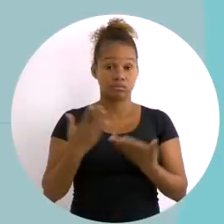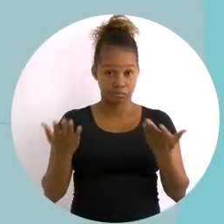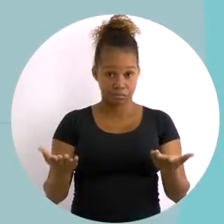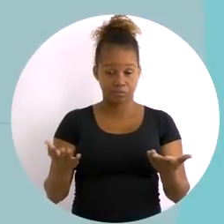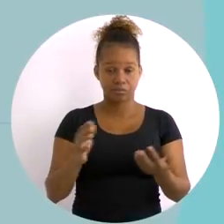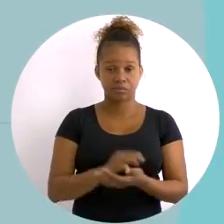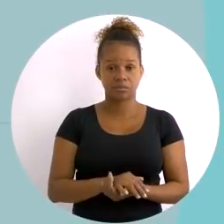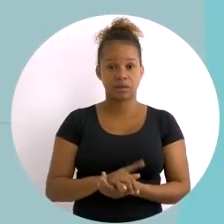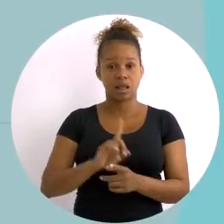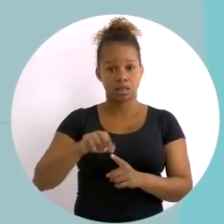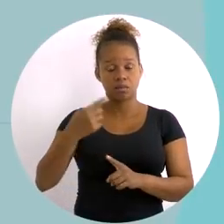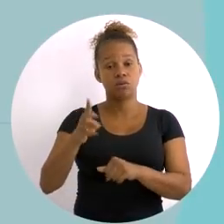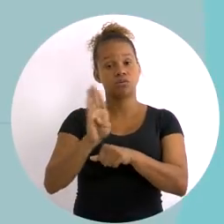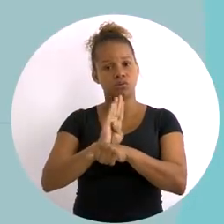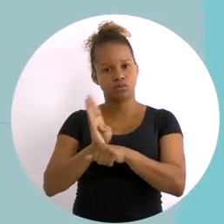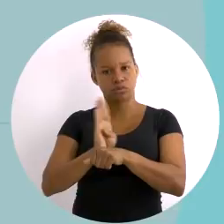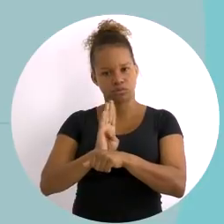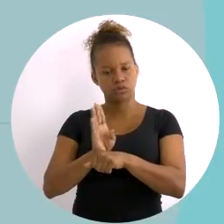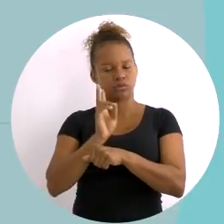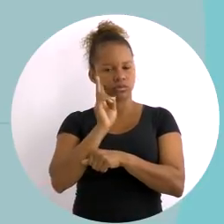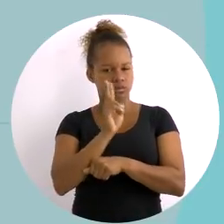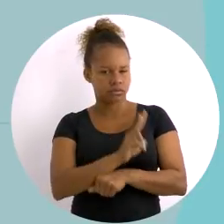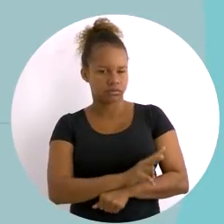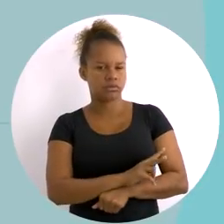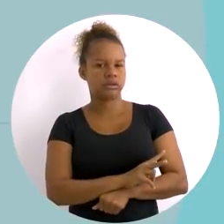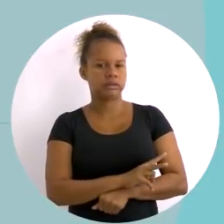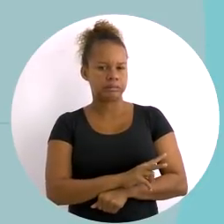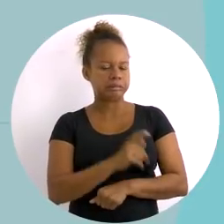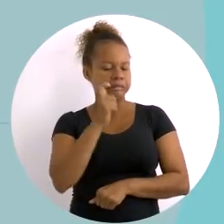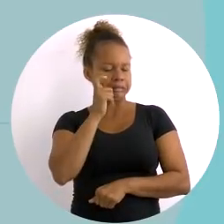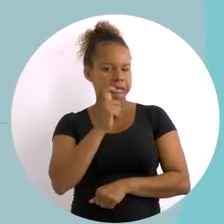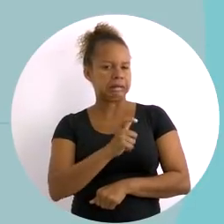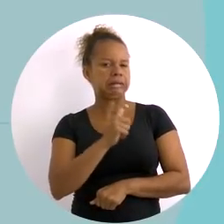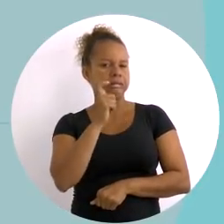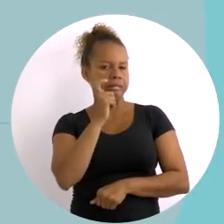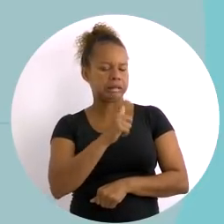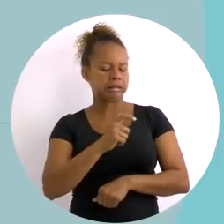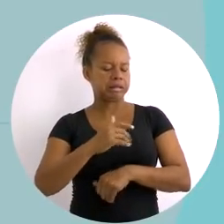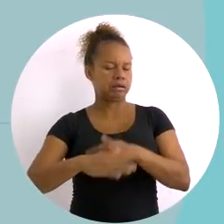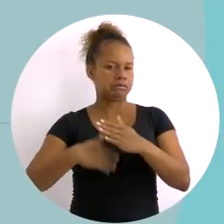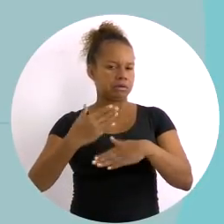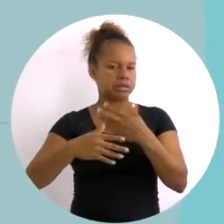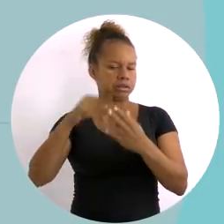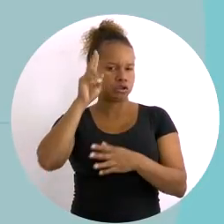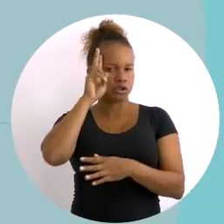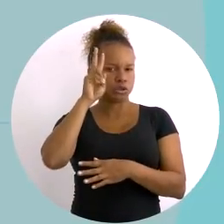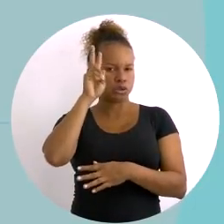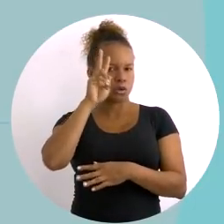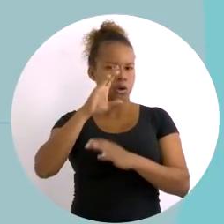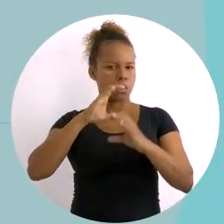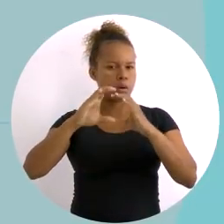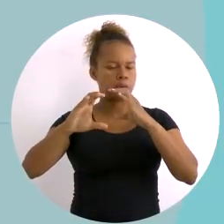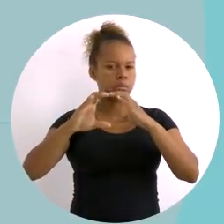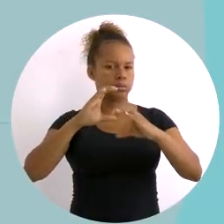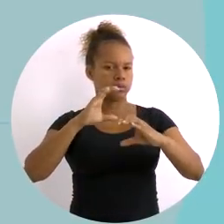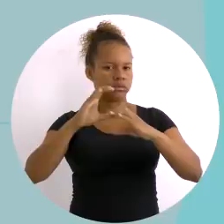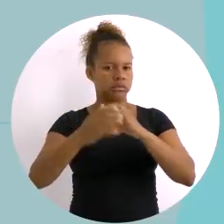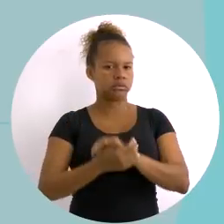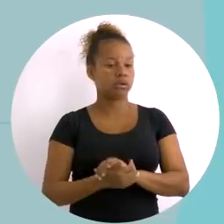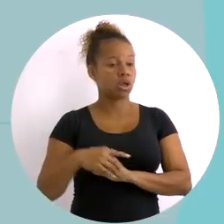Pois bem, pessoal, após o vídeo tratando aí de forma bem interessante essa evolução histórica da